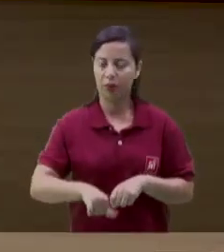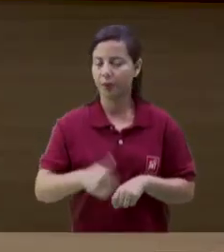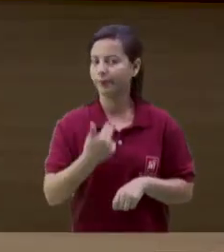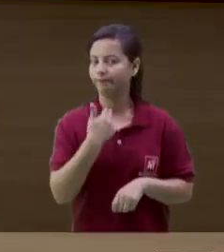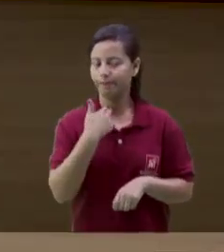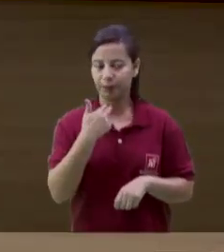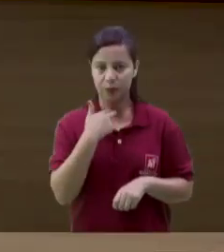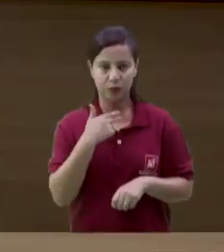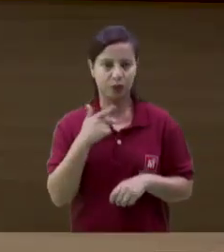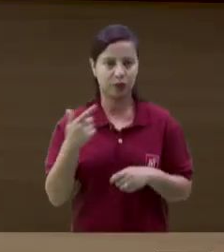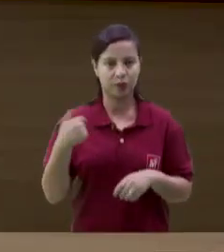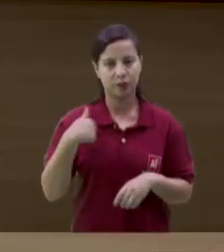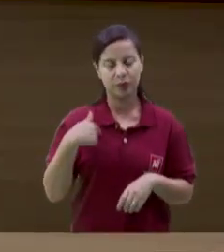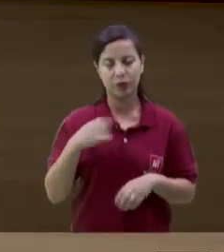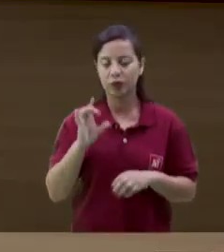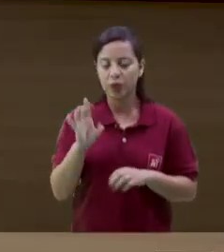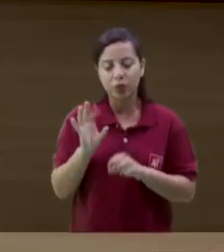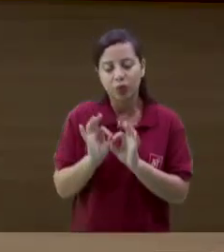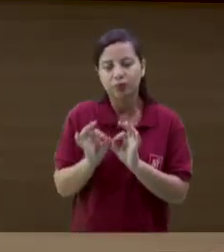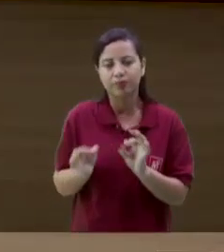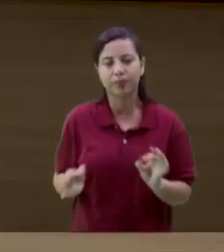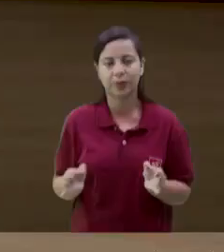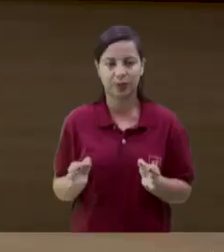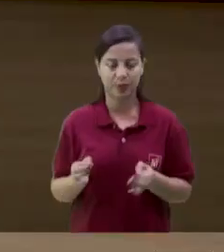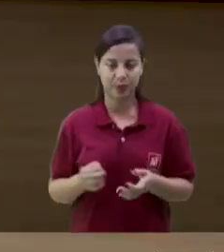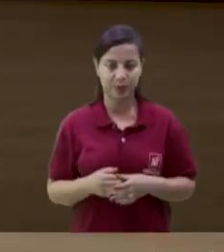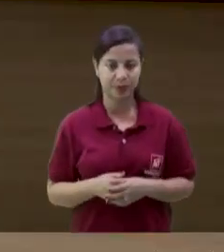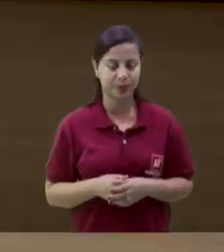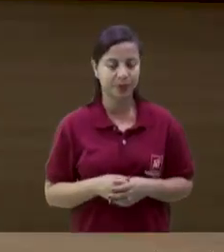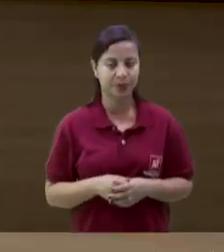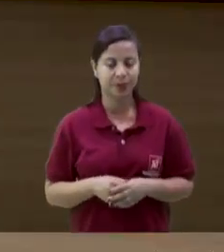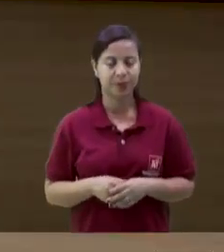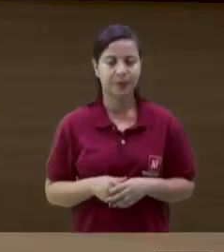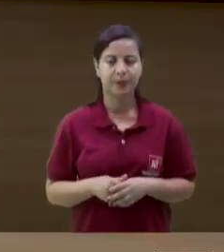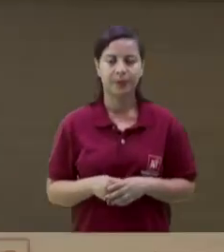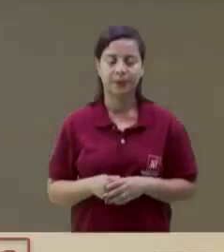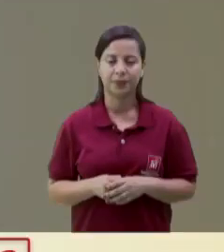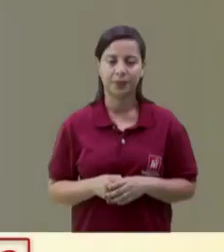eu ficar mobilizando muito essa área já afetada por uma entorse.